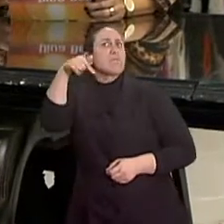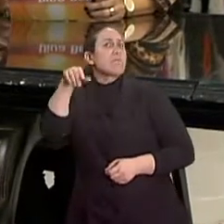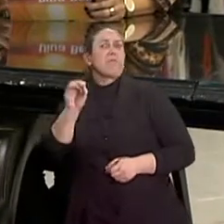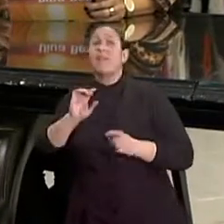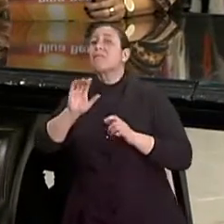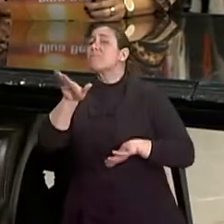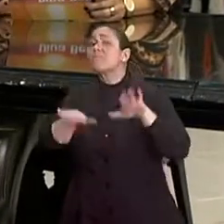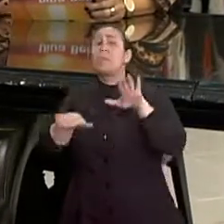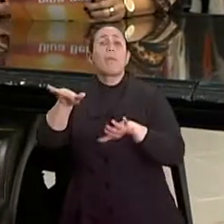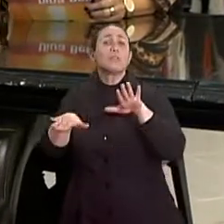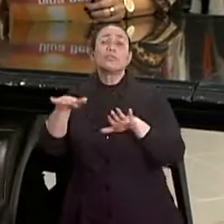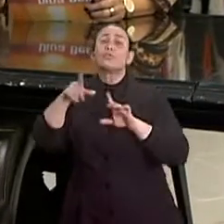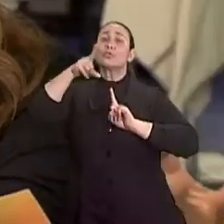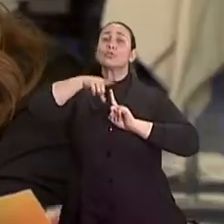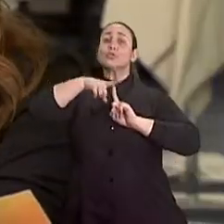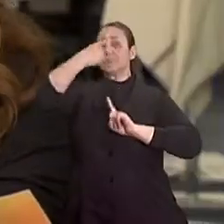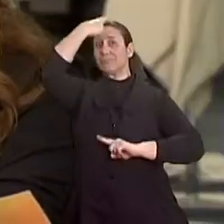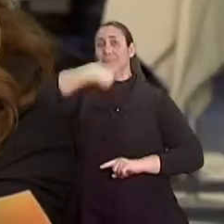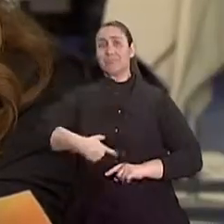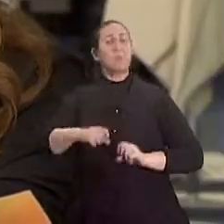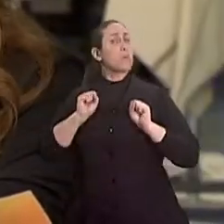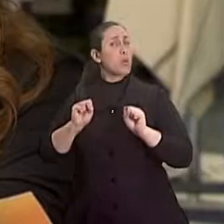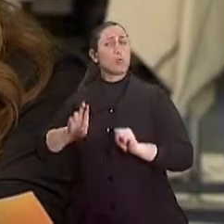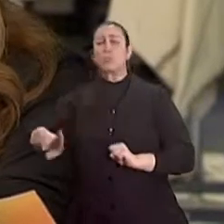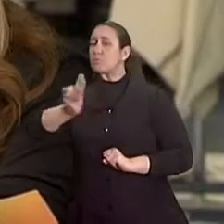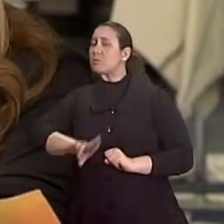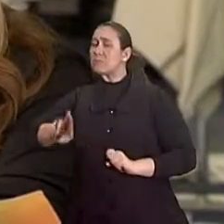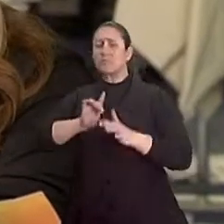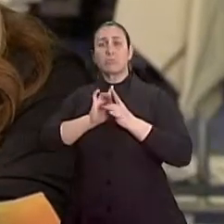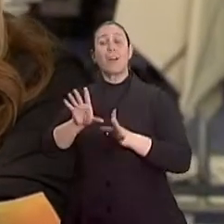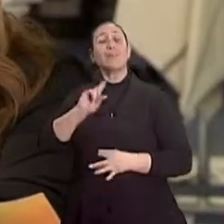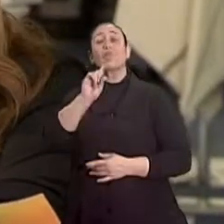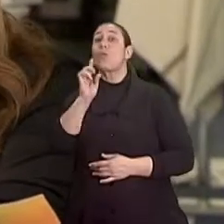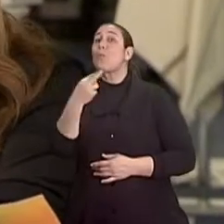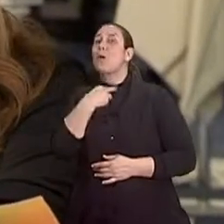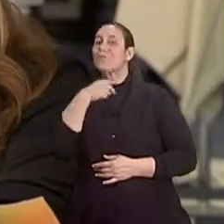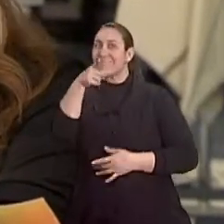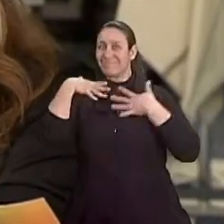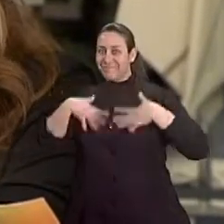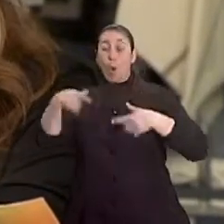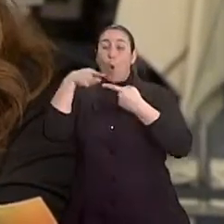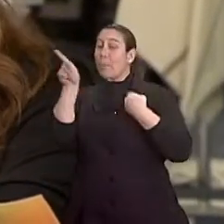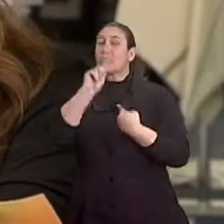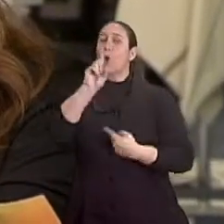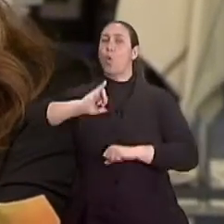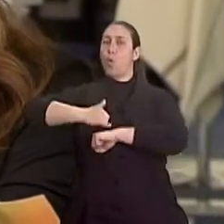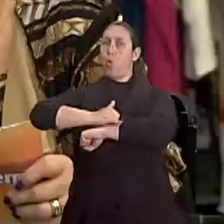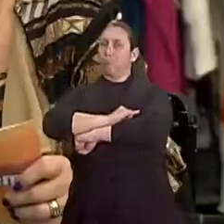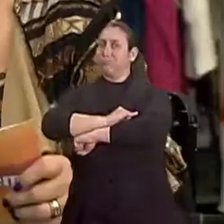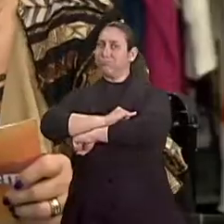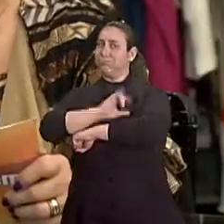porte da pessoa, pode usar tranquilamente. Aí só não dá para a pessoa obesa. Mas até para uma pessoa gordinha,